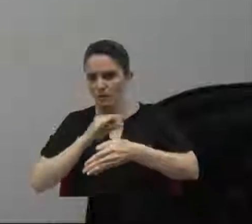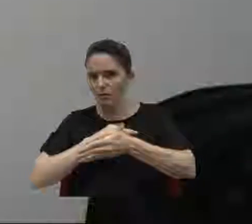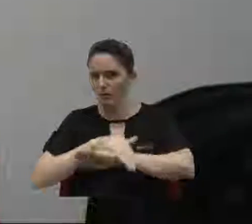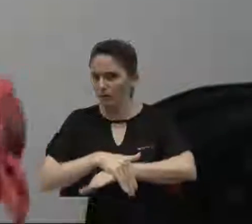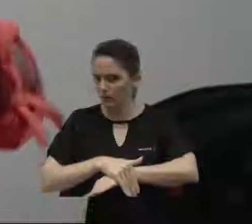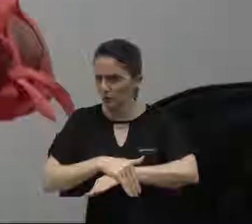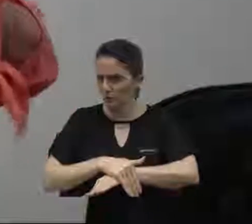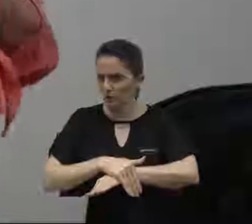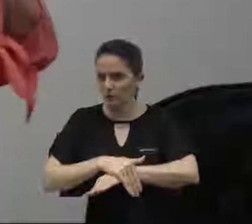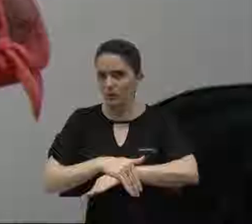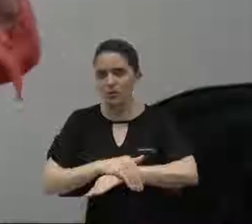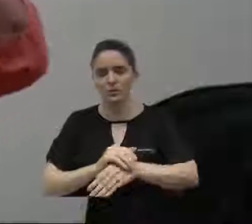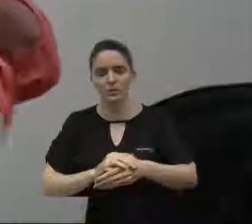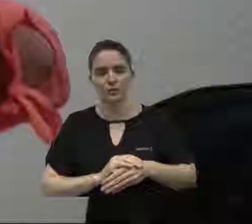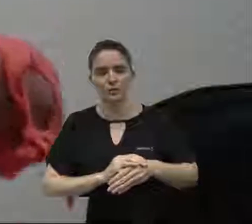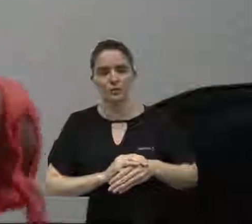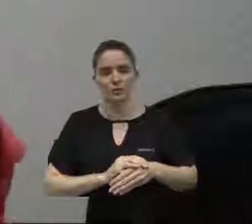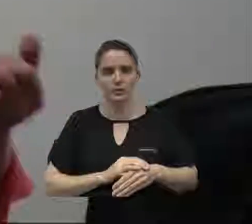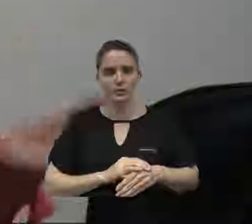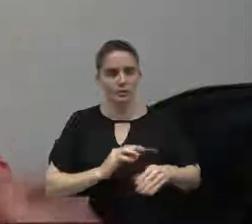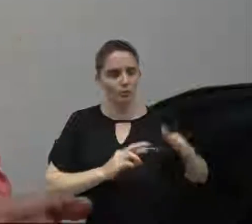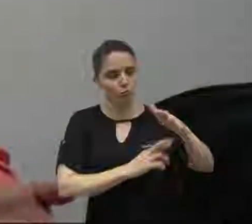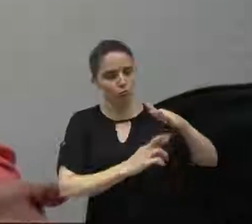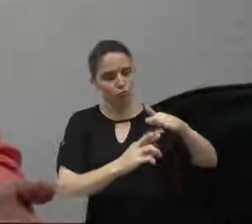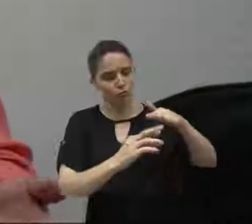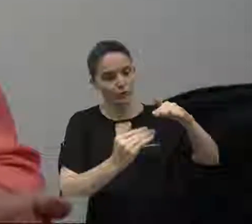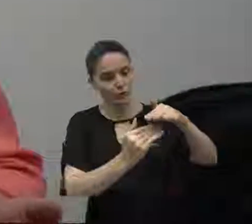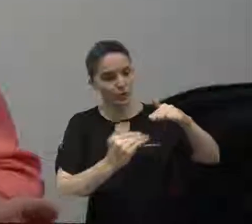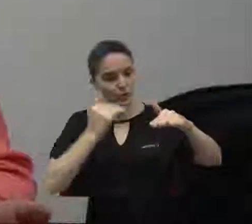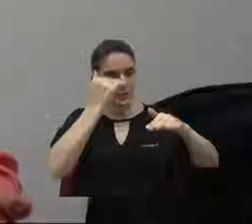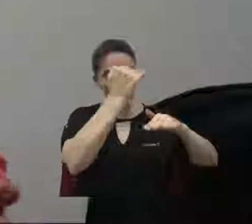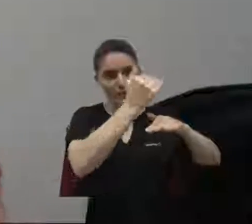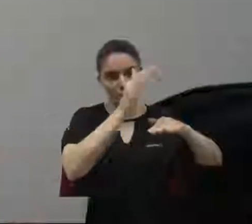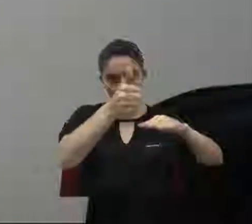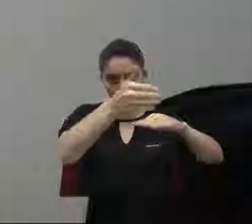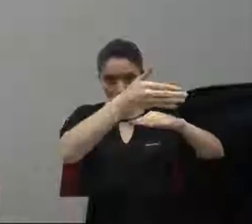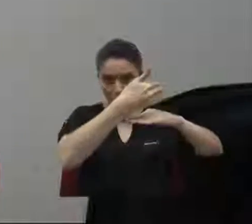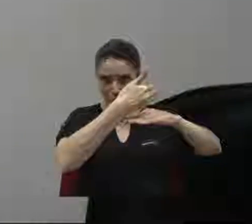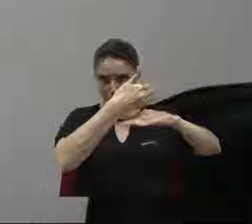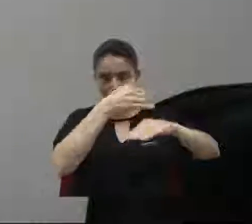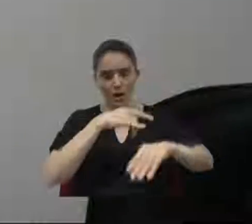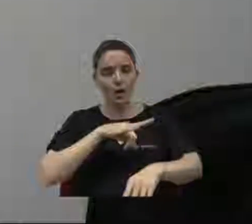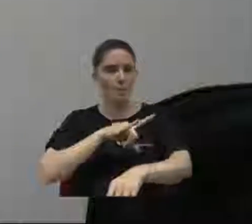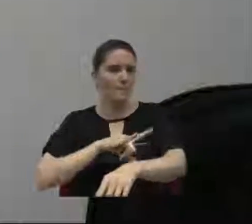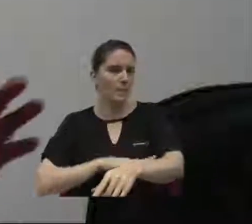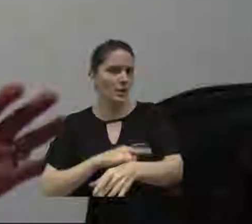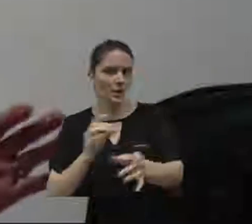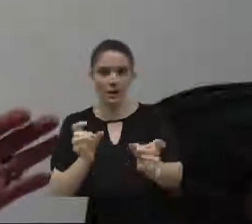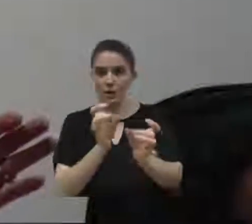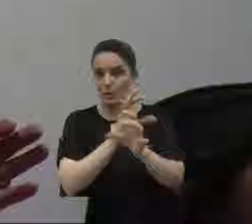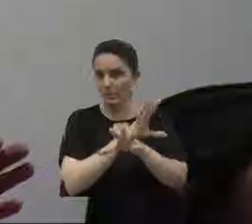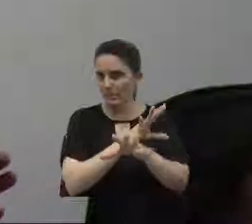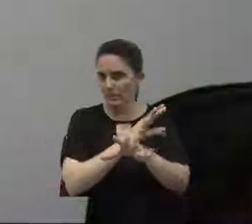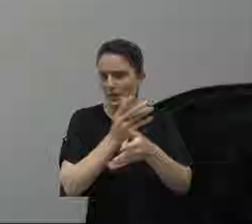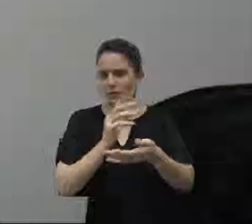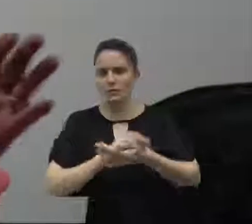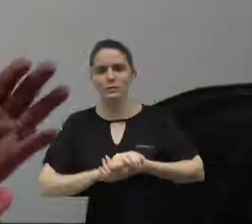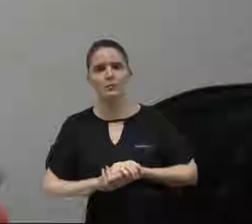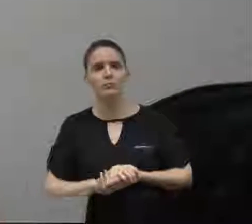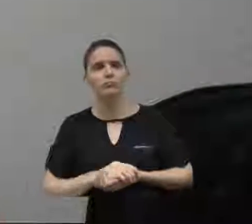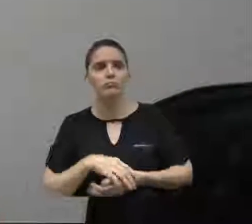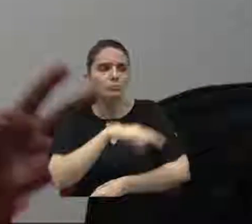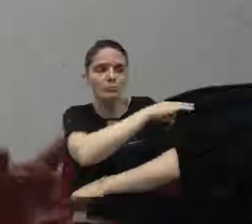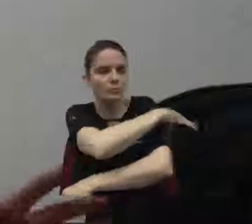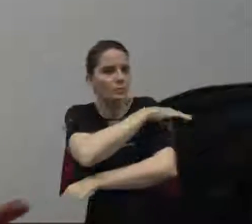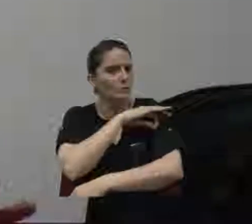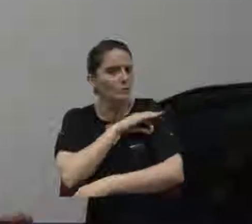queria fechar aquela parte de cima, e as pessoas iam ficar sem banheiro, aí ele comprou todo aquele material de baixo ali, as ferragens